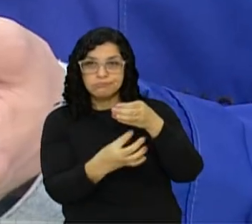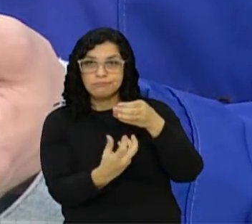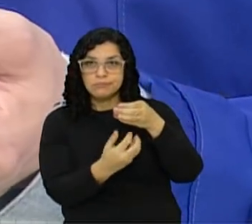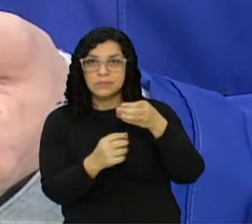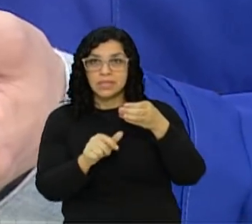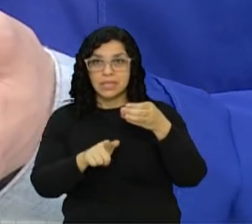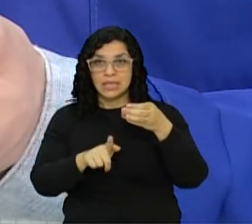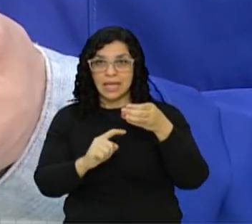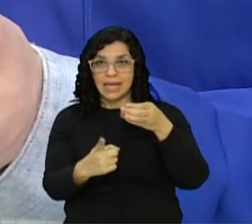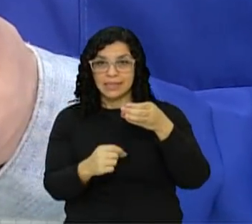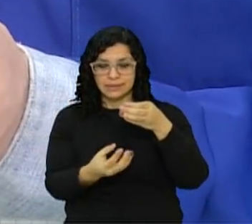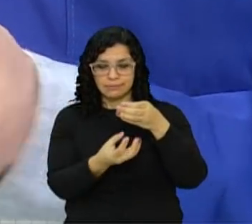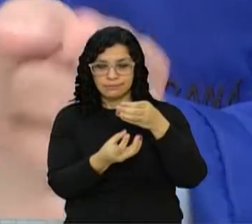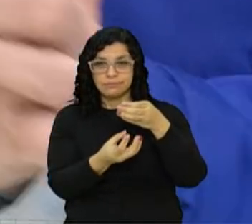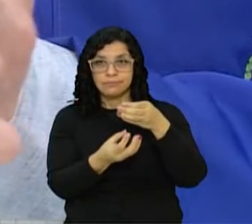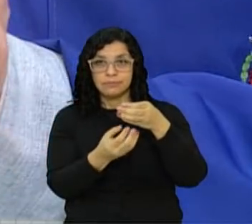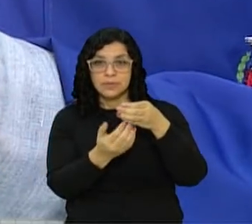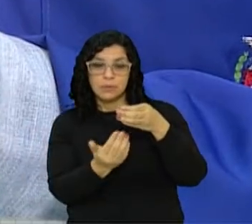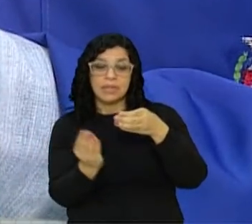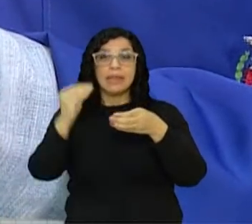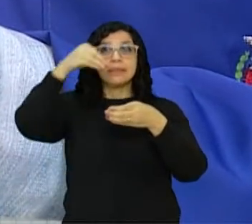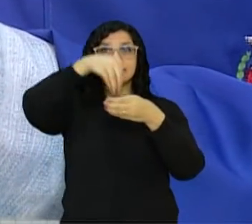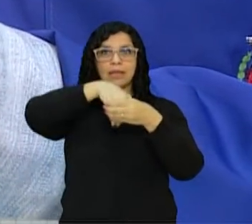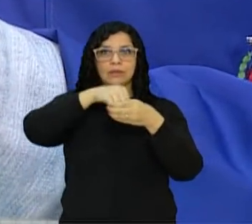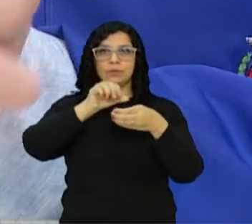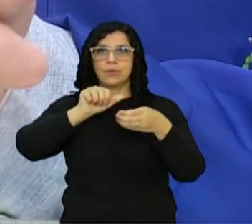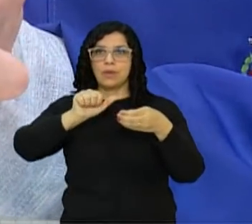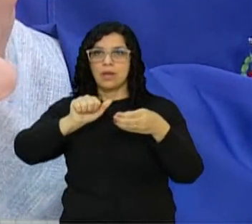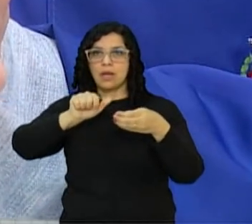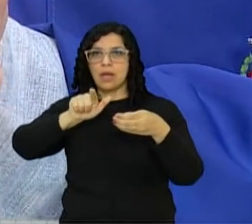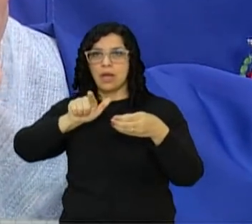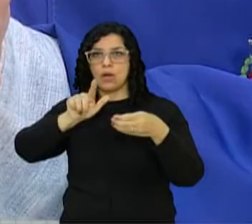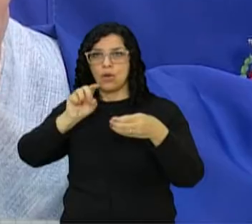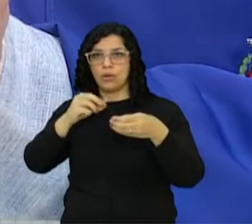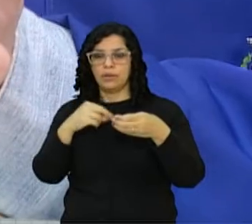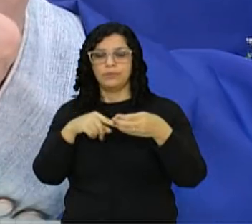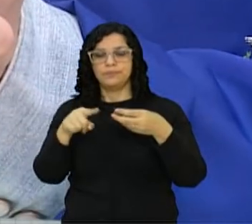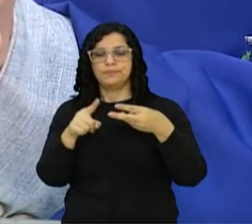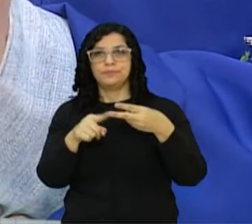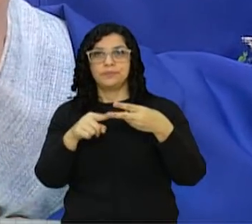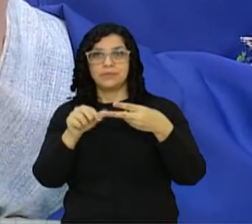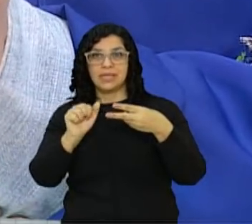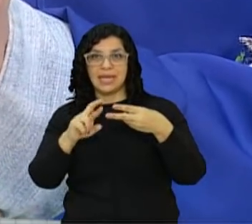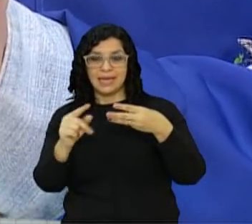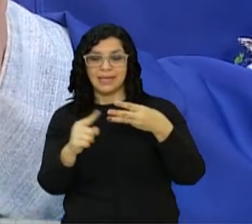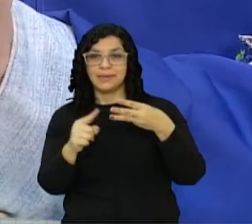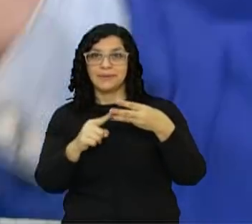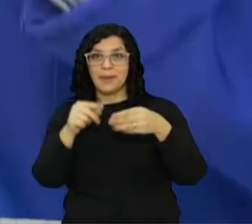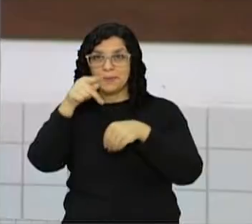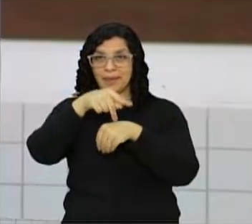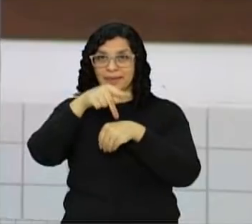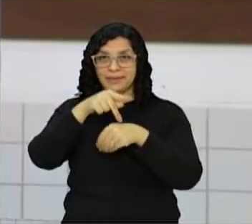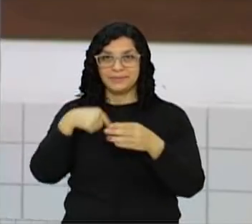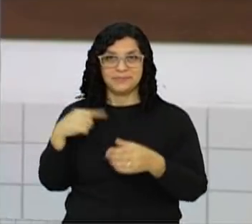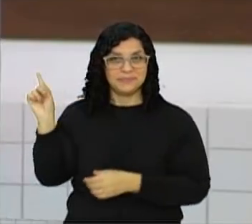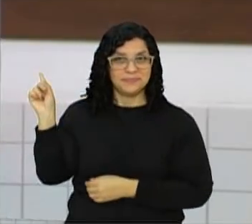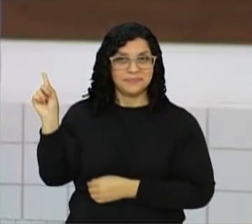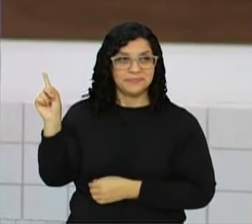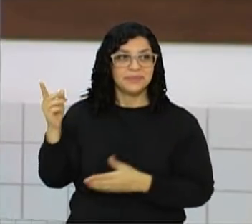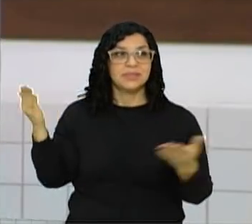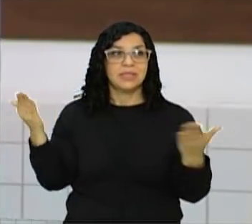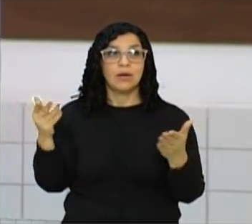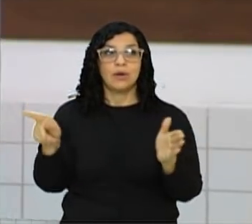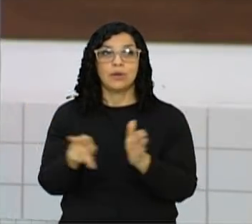gaze vai atuar como filtro, algodão, a areia e o cascalho. Próxima